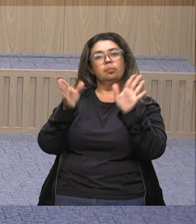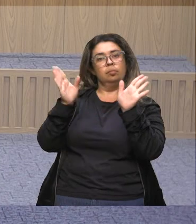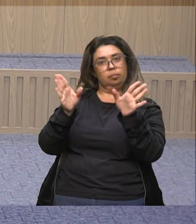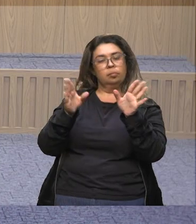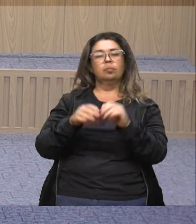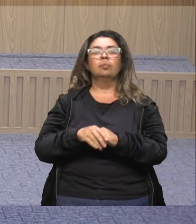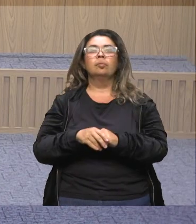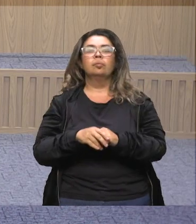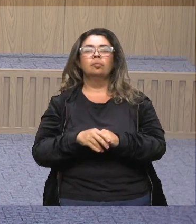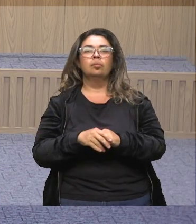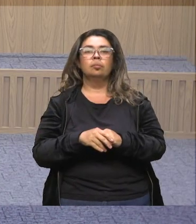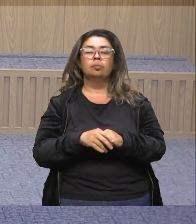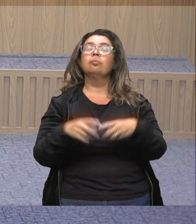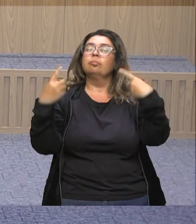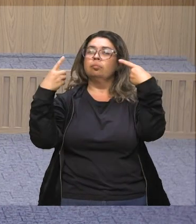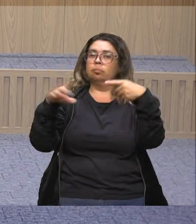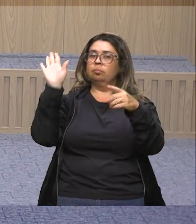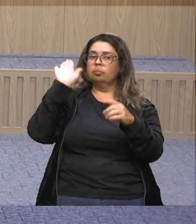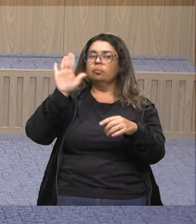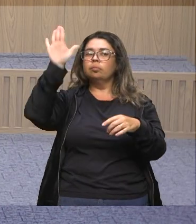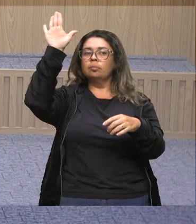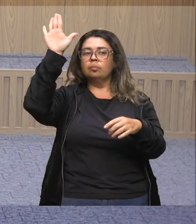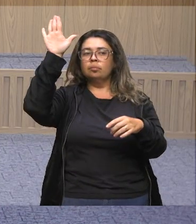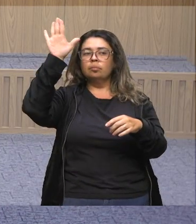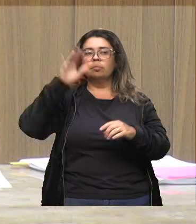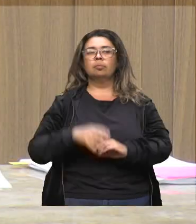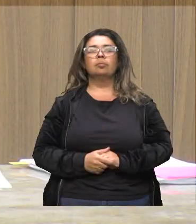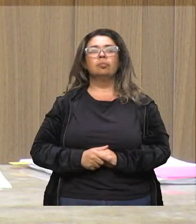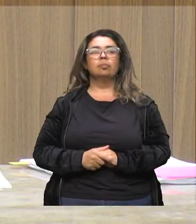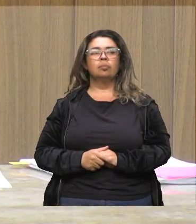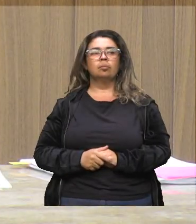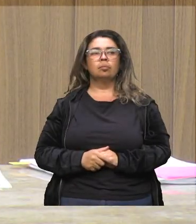como estão, e os contrários se manifestem.